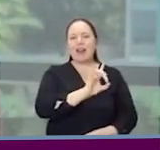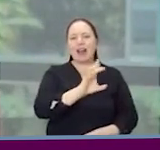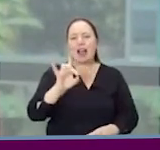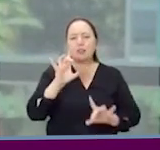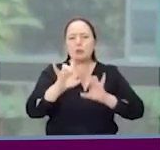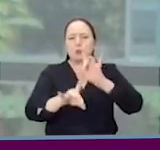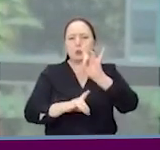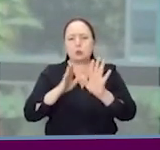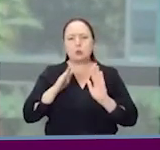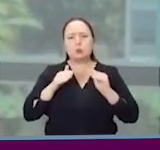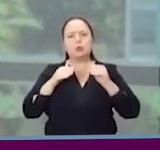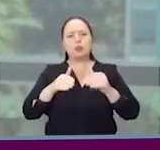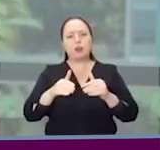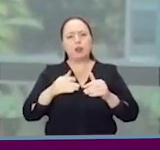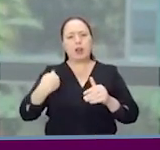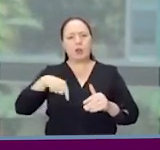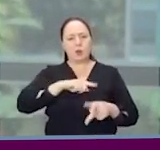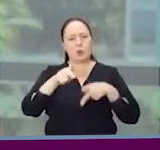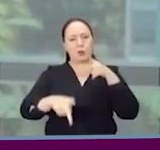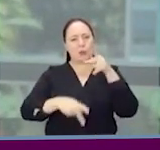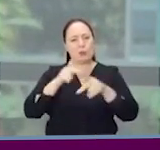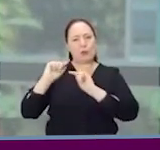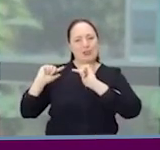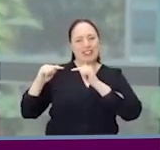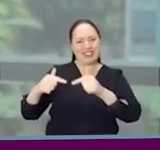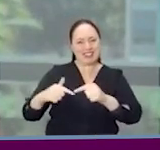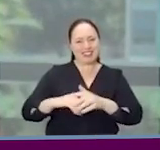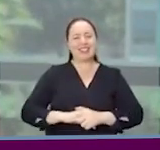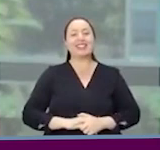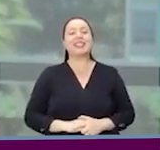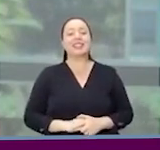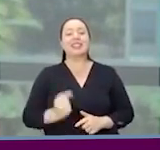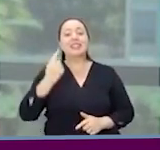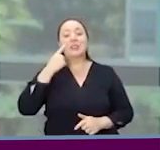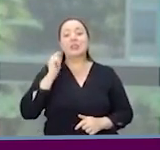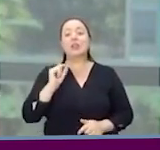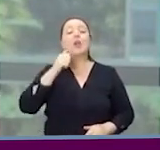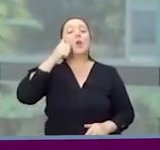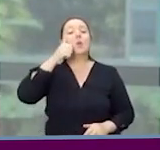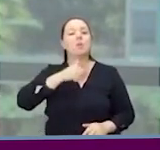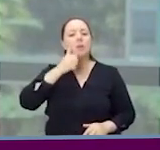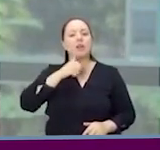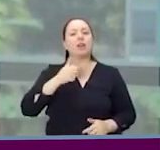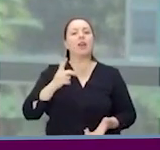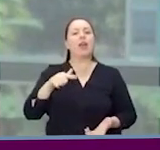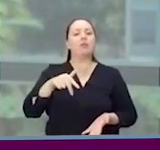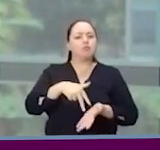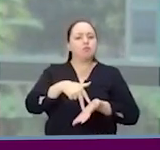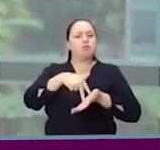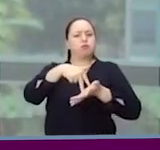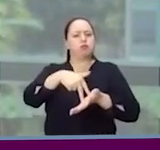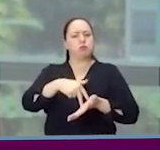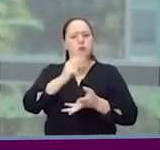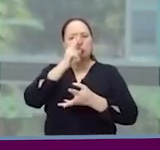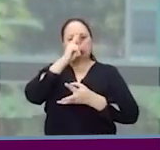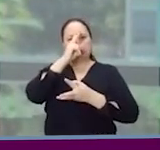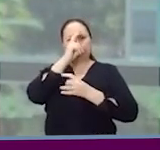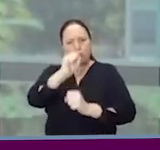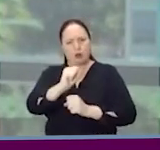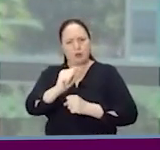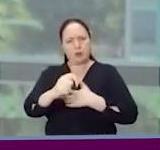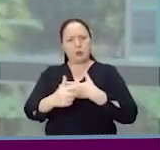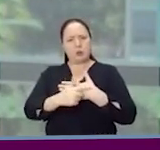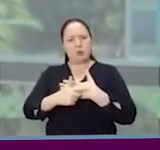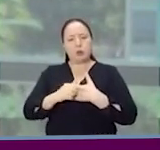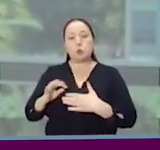a cada especificidade dos nossos povos tradicionais, considerando a mulher como essa figura